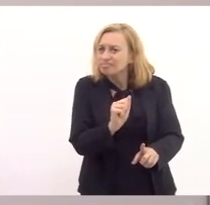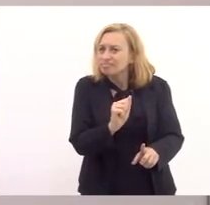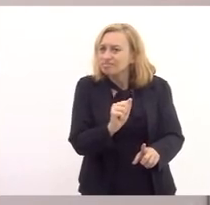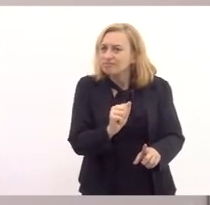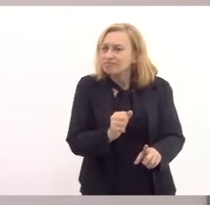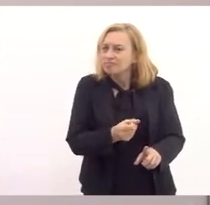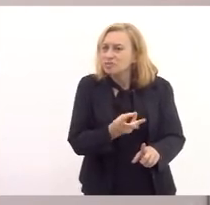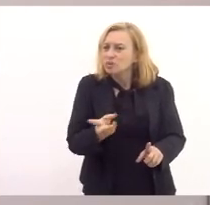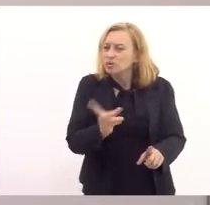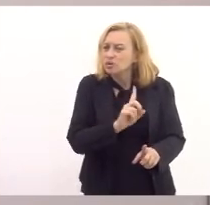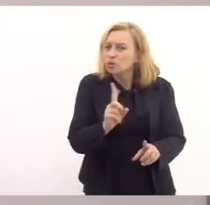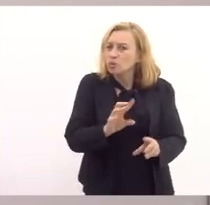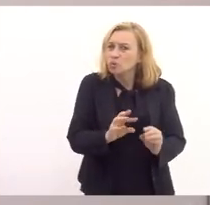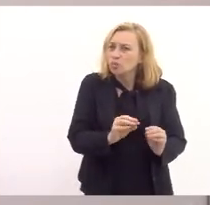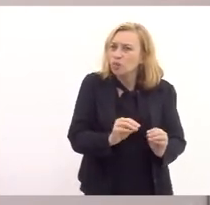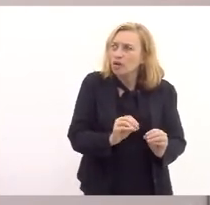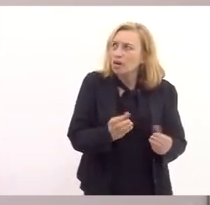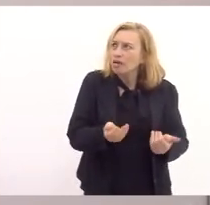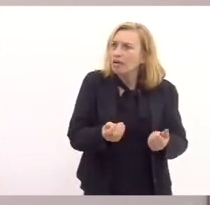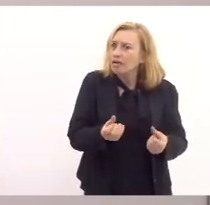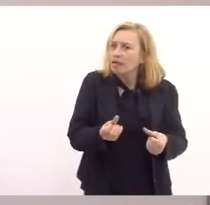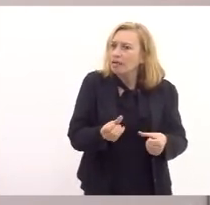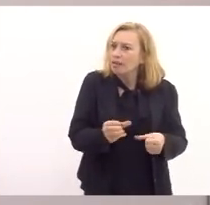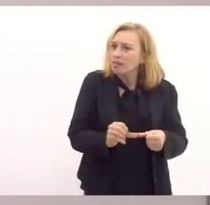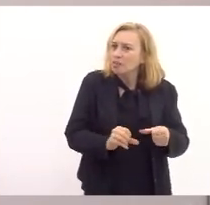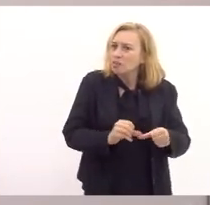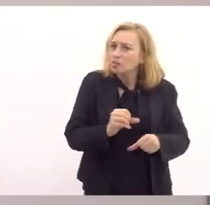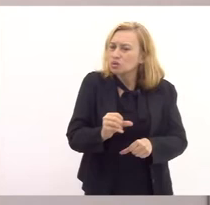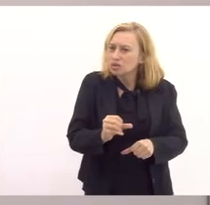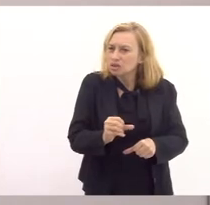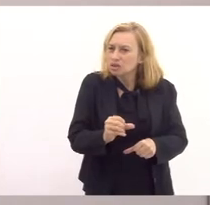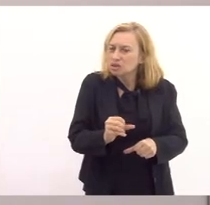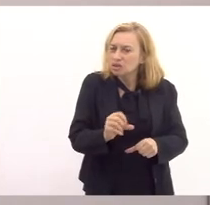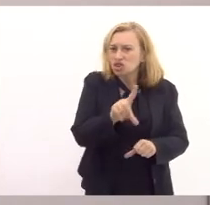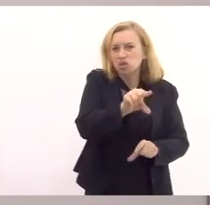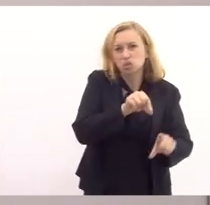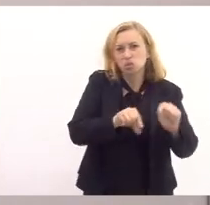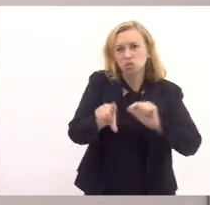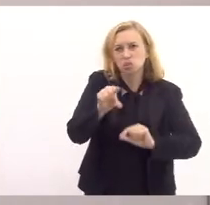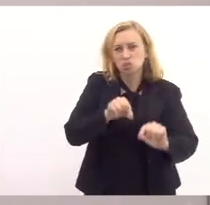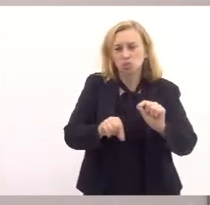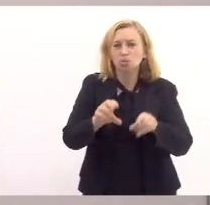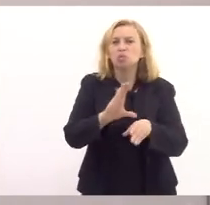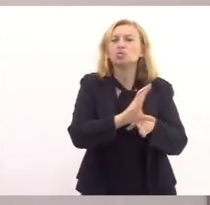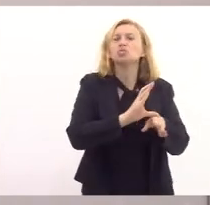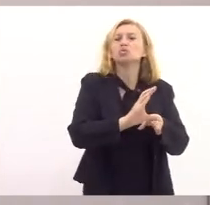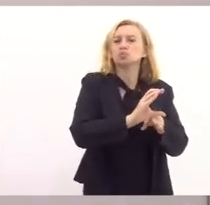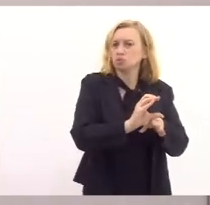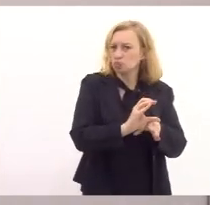enquanto não se mudar a forma de escolha dos conselheiros,